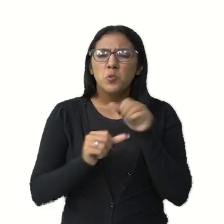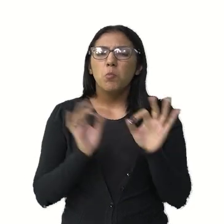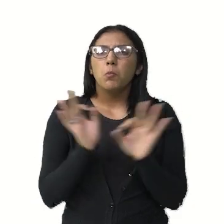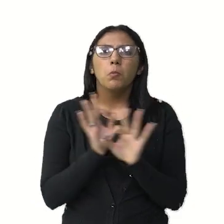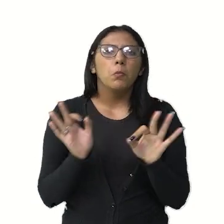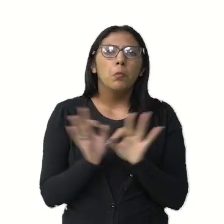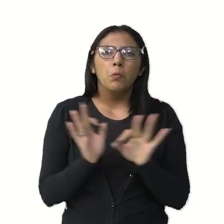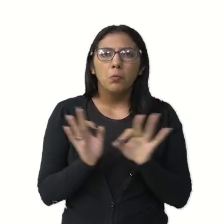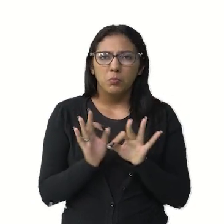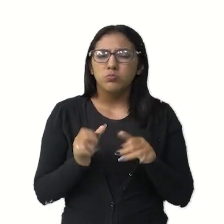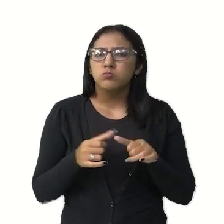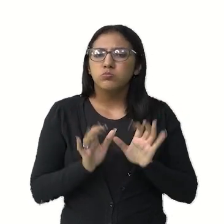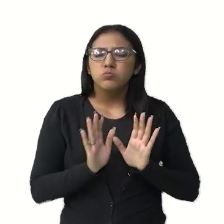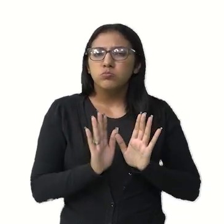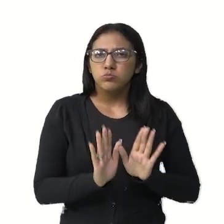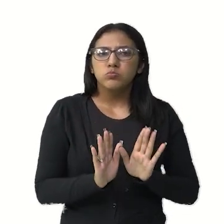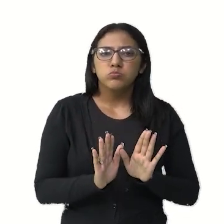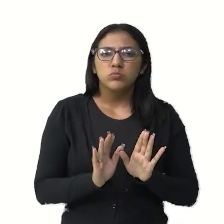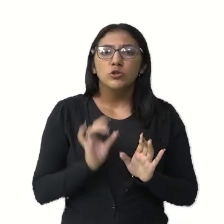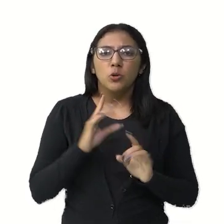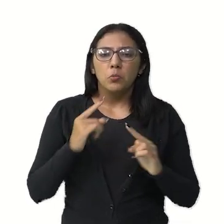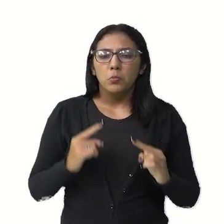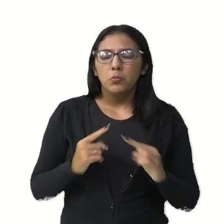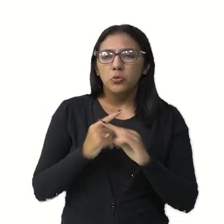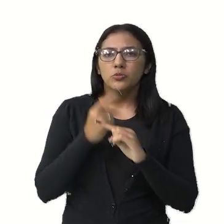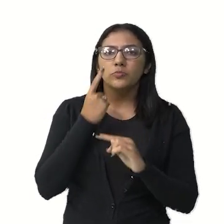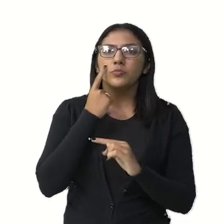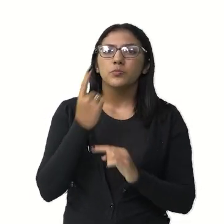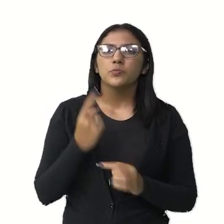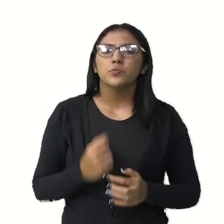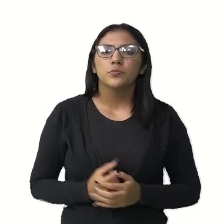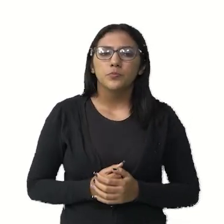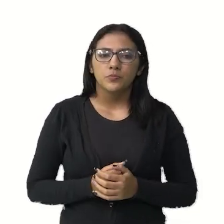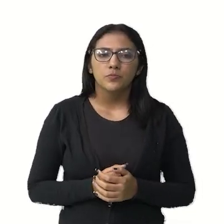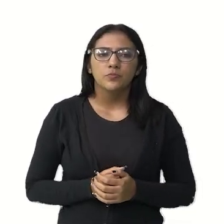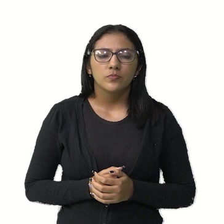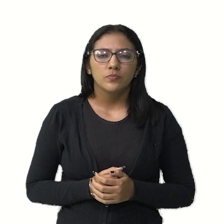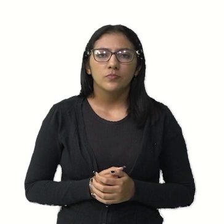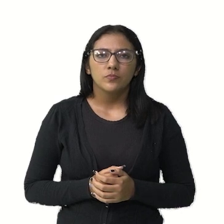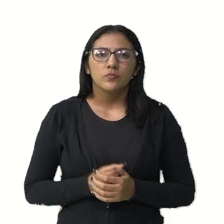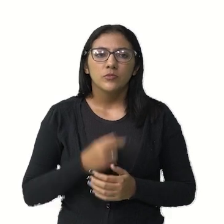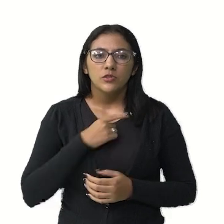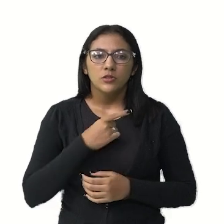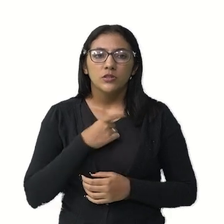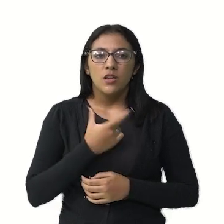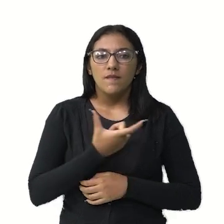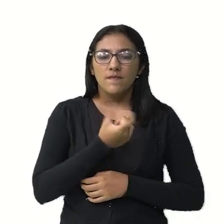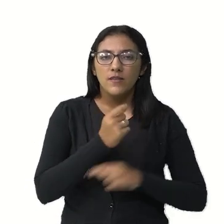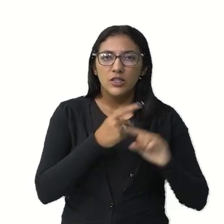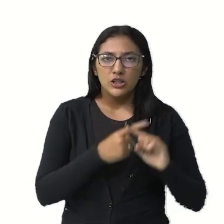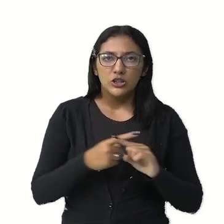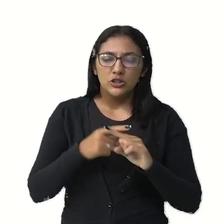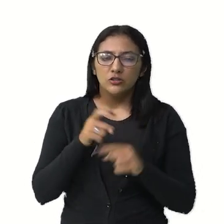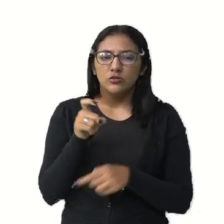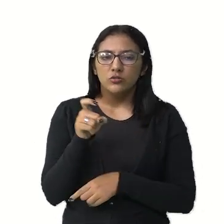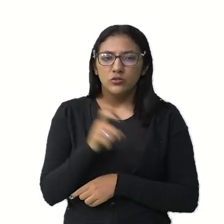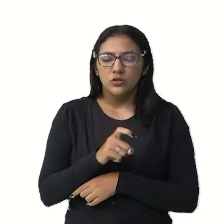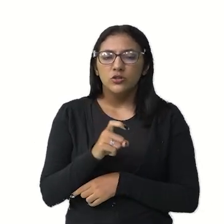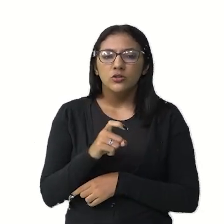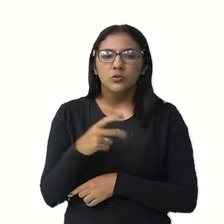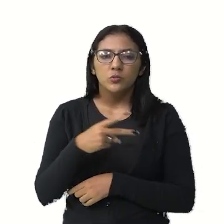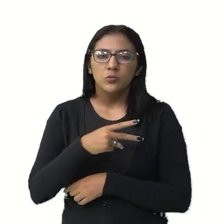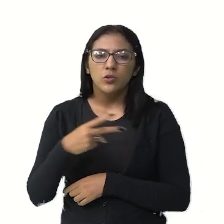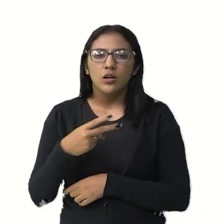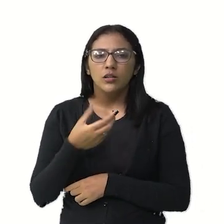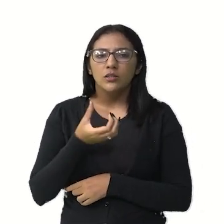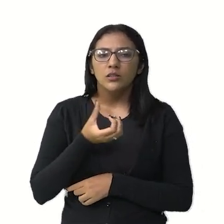inversão nenhuma. Aplico aqui direto. O que nós vamos ter? Vamos ter 20 multiplicado com x